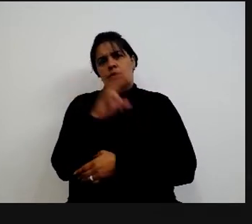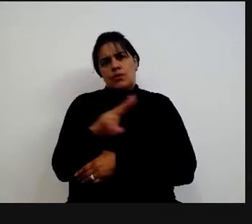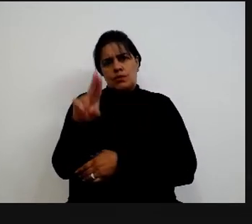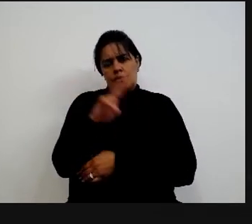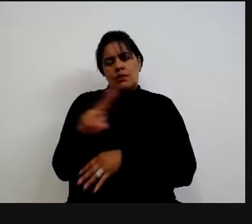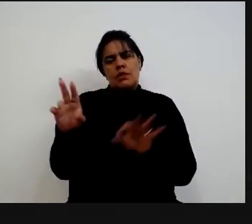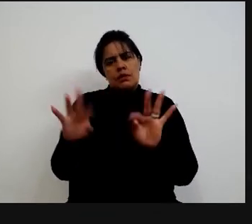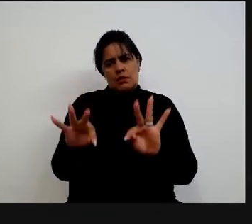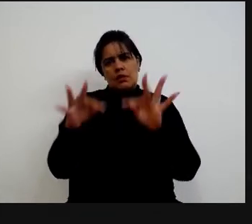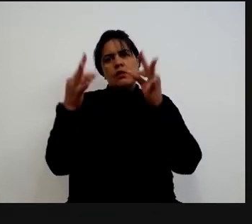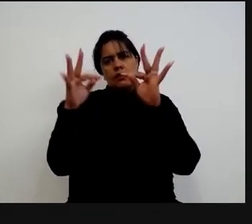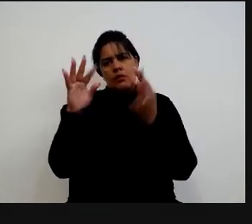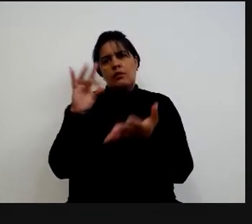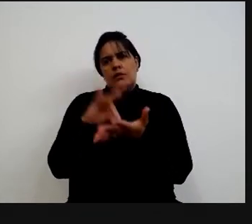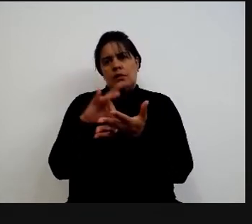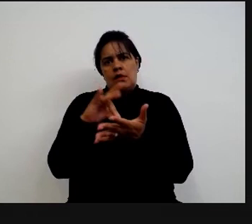tecnologias,